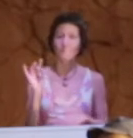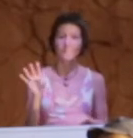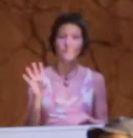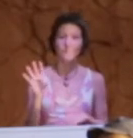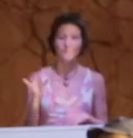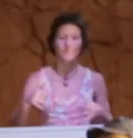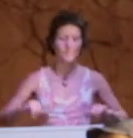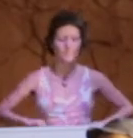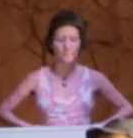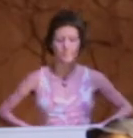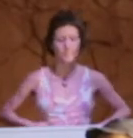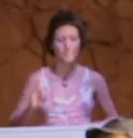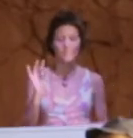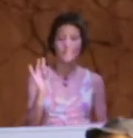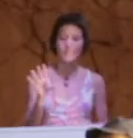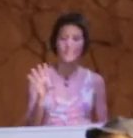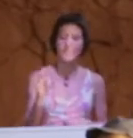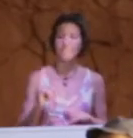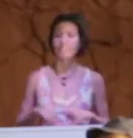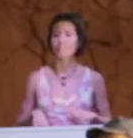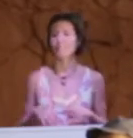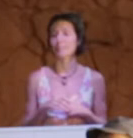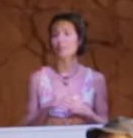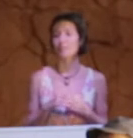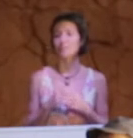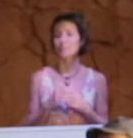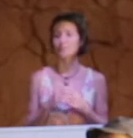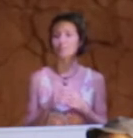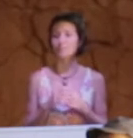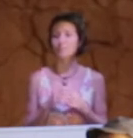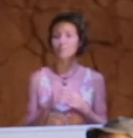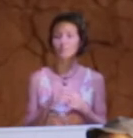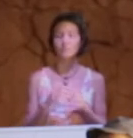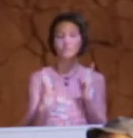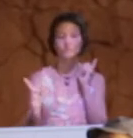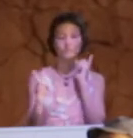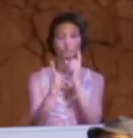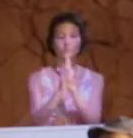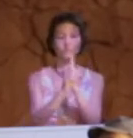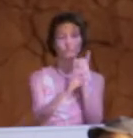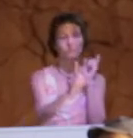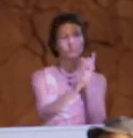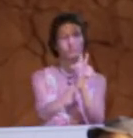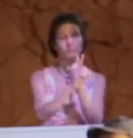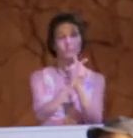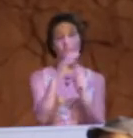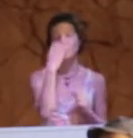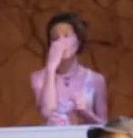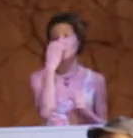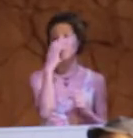mundo para viver, para continuarmos vivos. E confluindo com os animais, com a